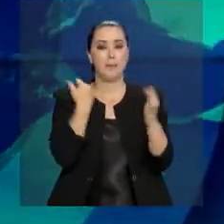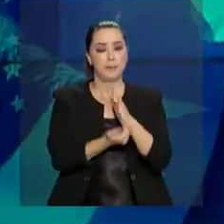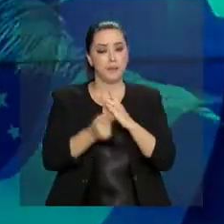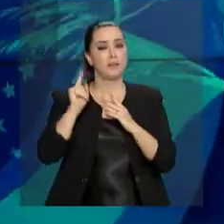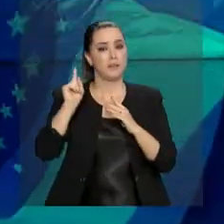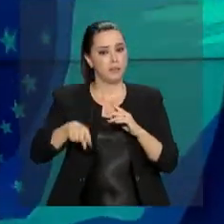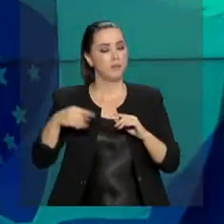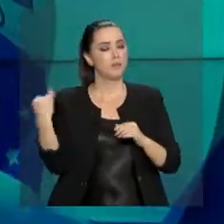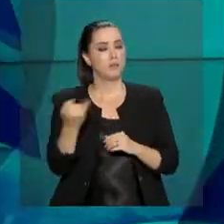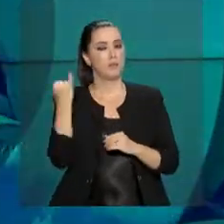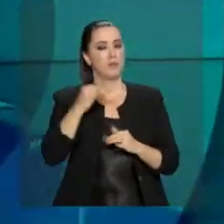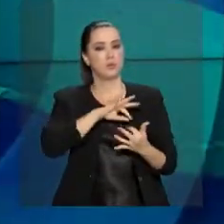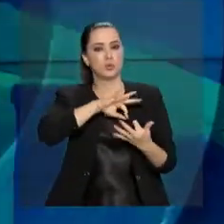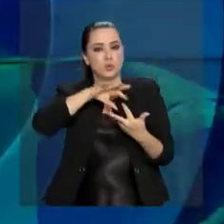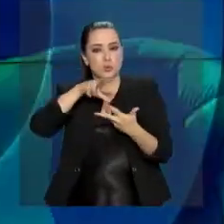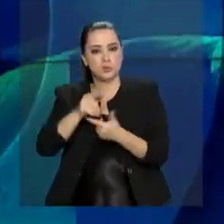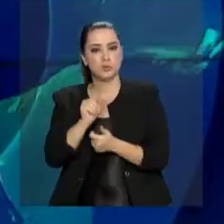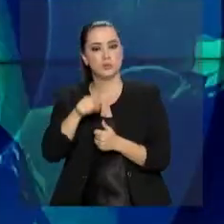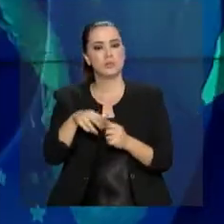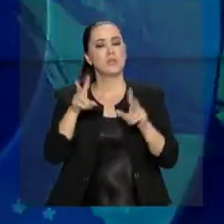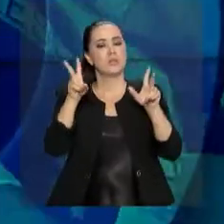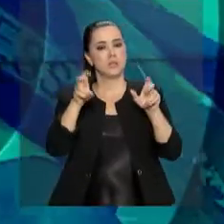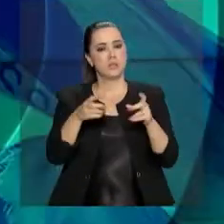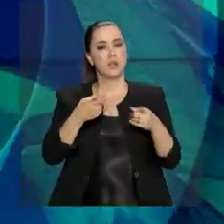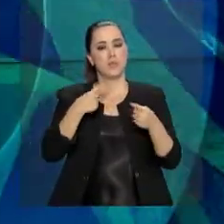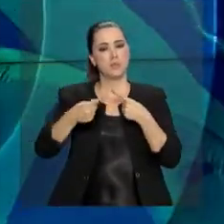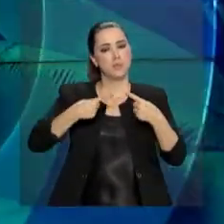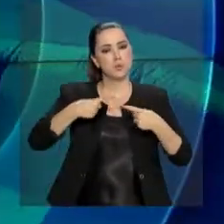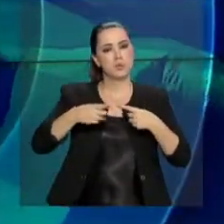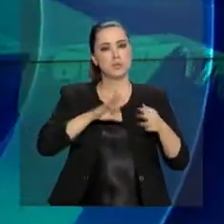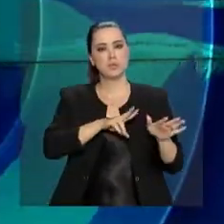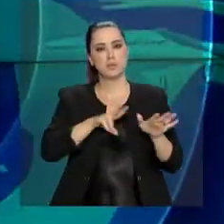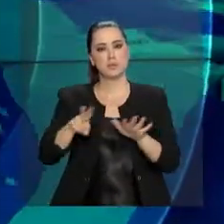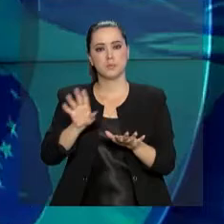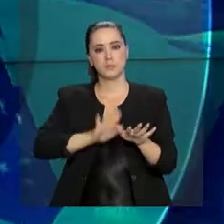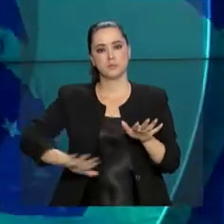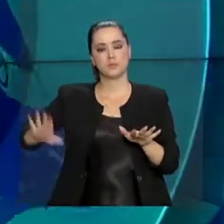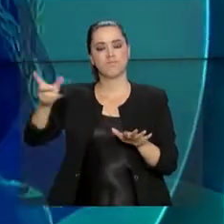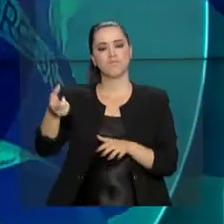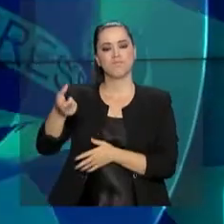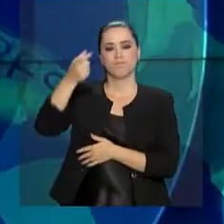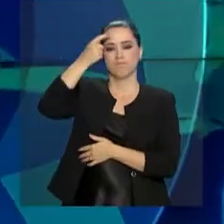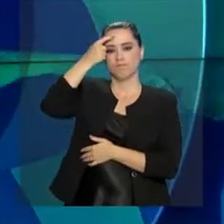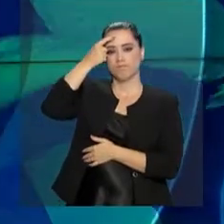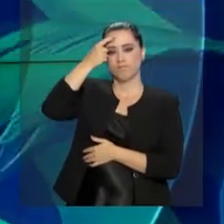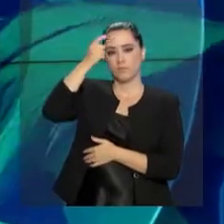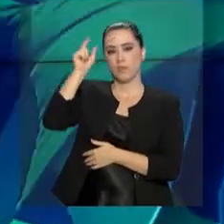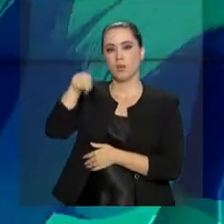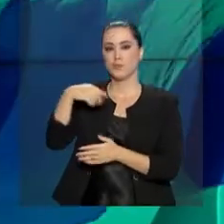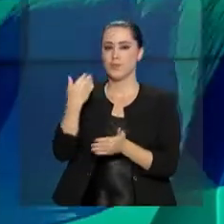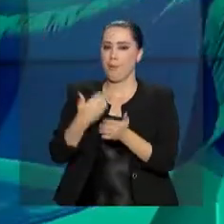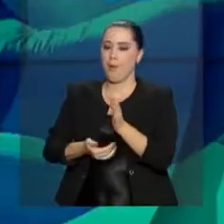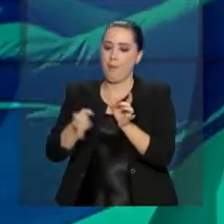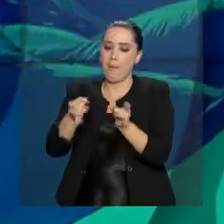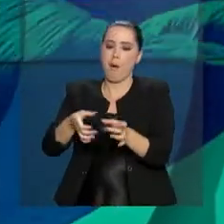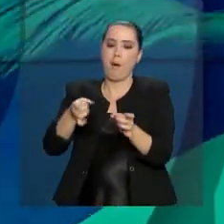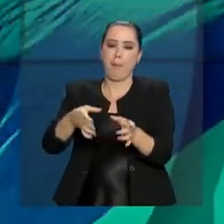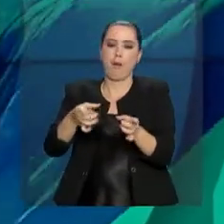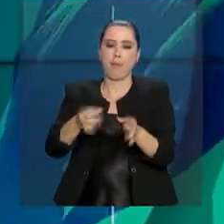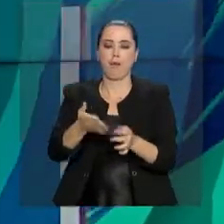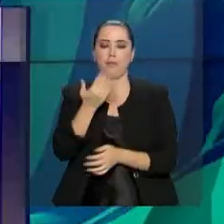e esse tema está sendo debatido aqui no brasil durante a semana nacional de conscientização sobre a perda e o